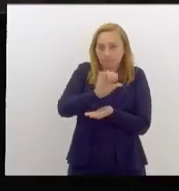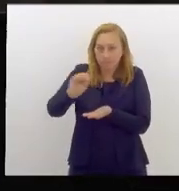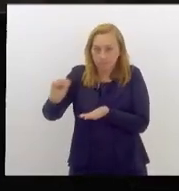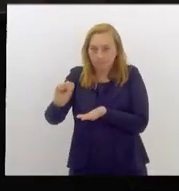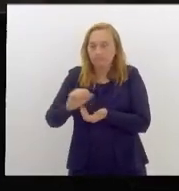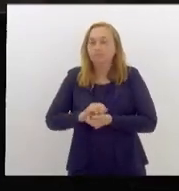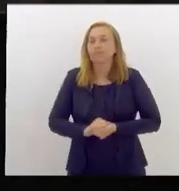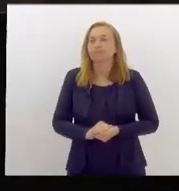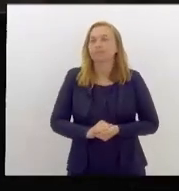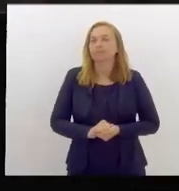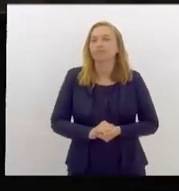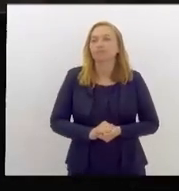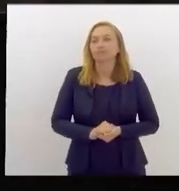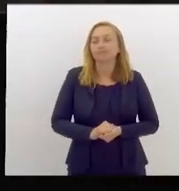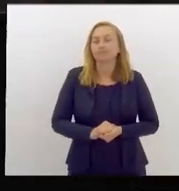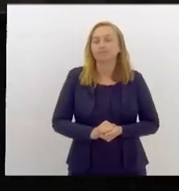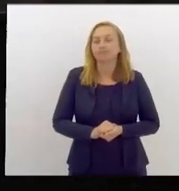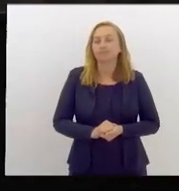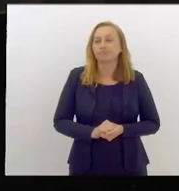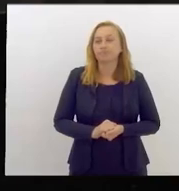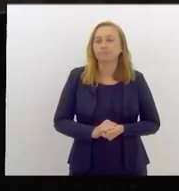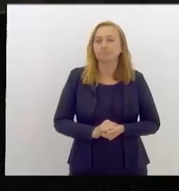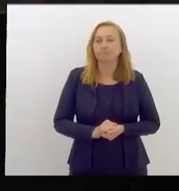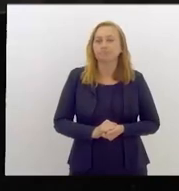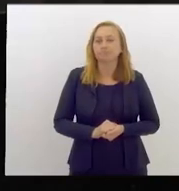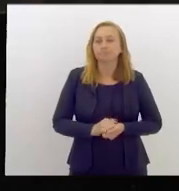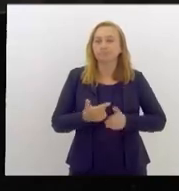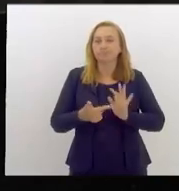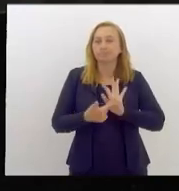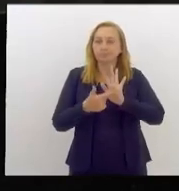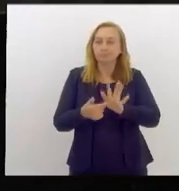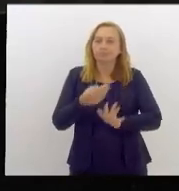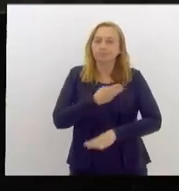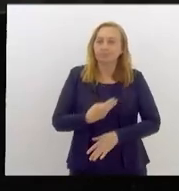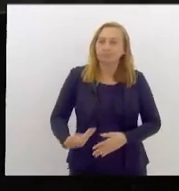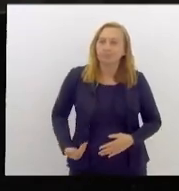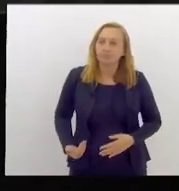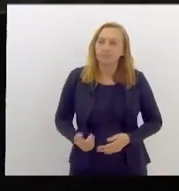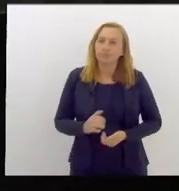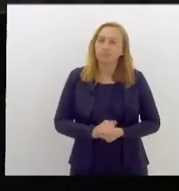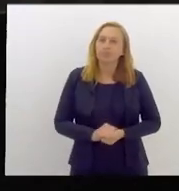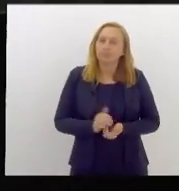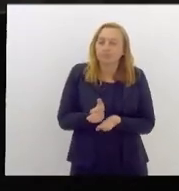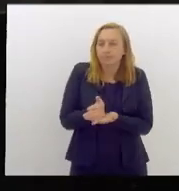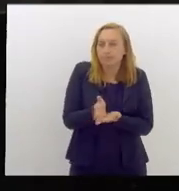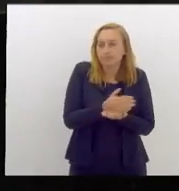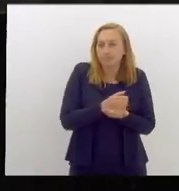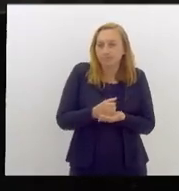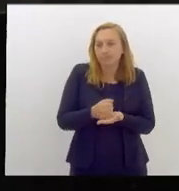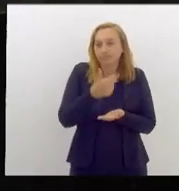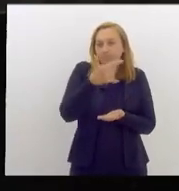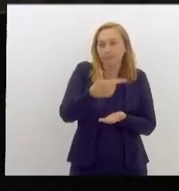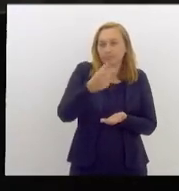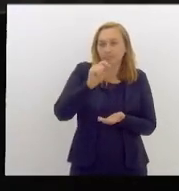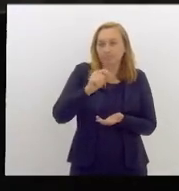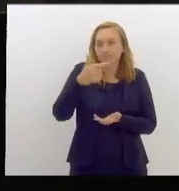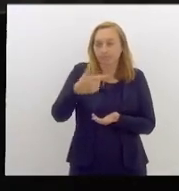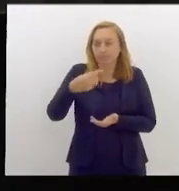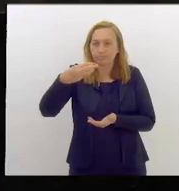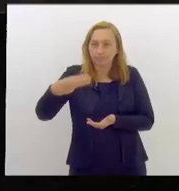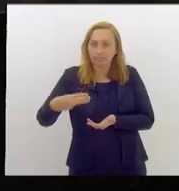ICMS a estimativa apresentada o governo é de que se arrecade em 2023